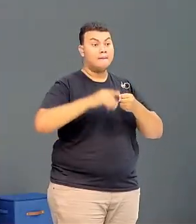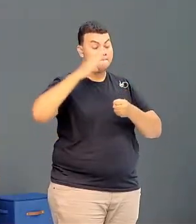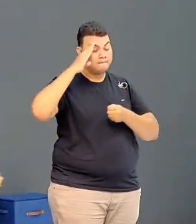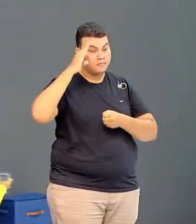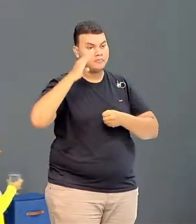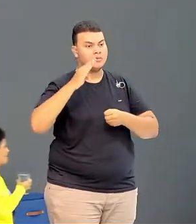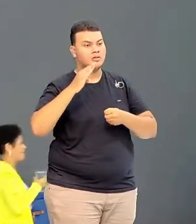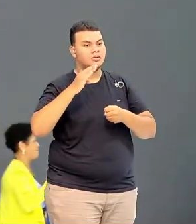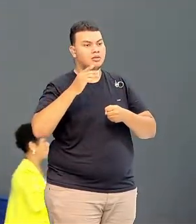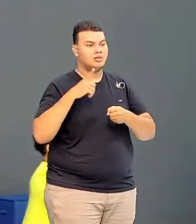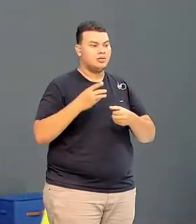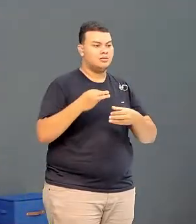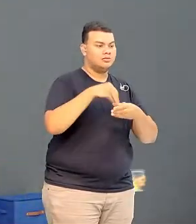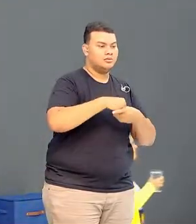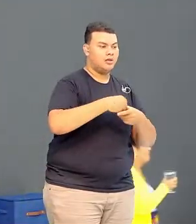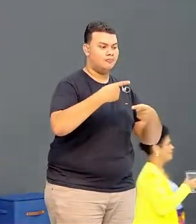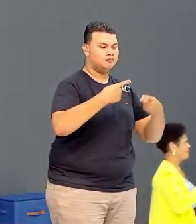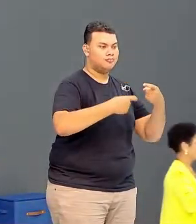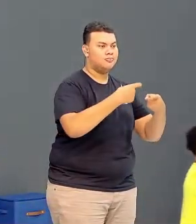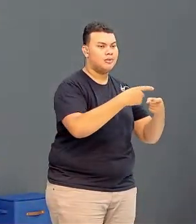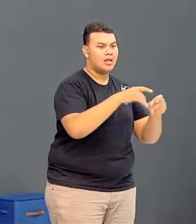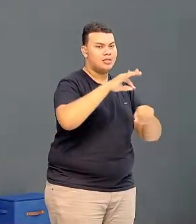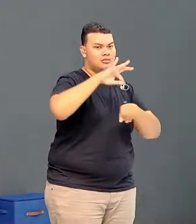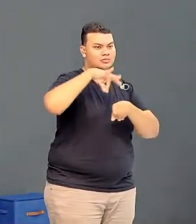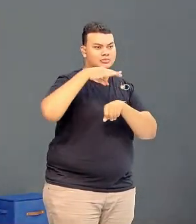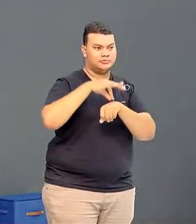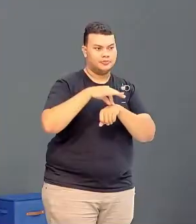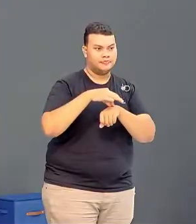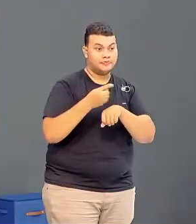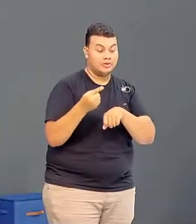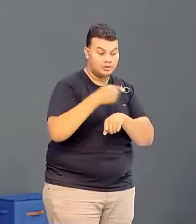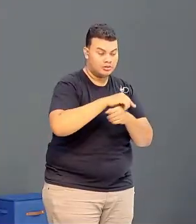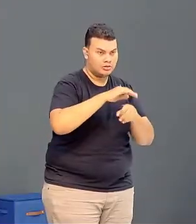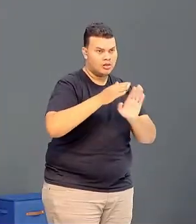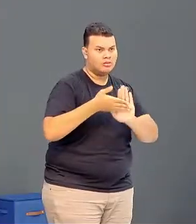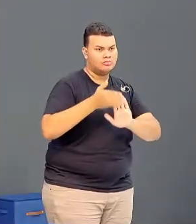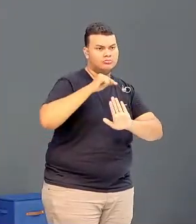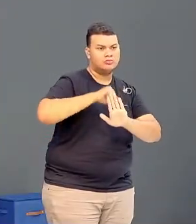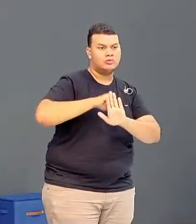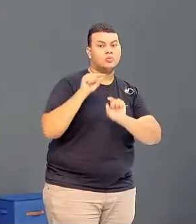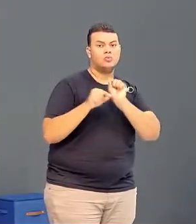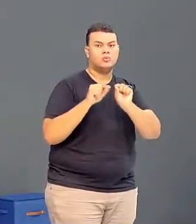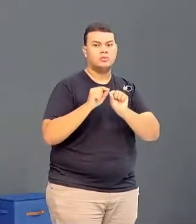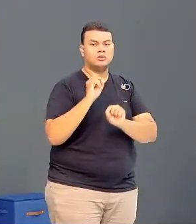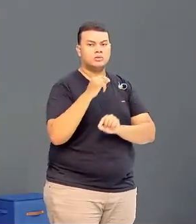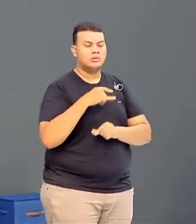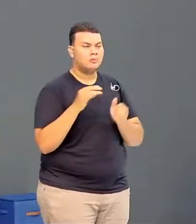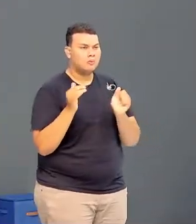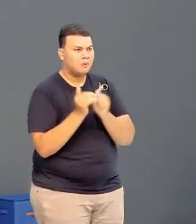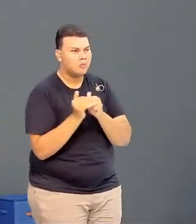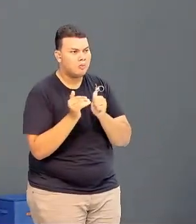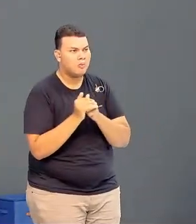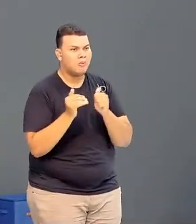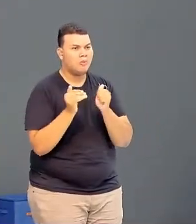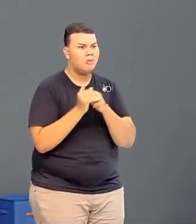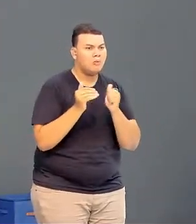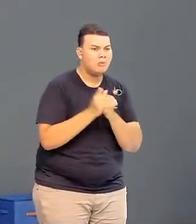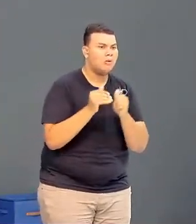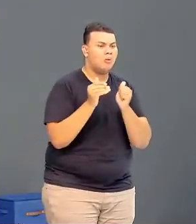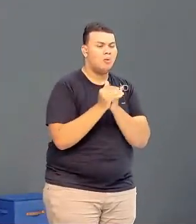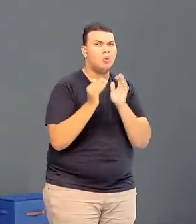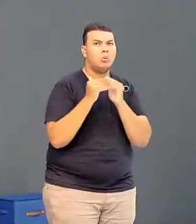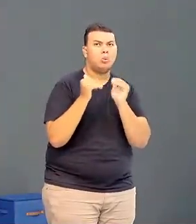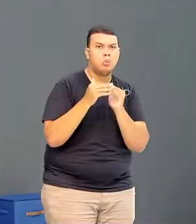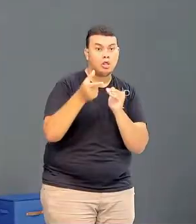questão da batalha espiritual. O cerne da batalha espiritual, irmãos, não é ficar orando para que o demônio